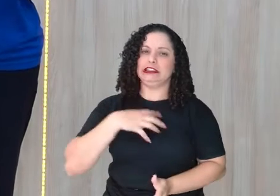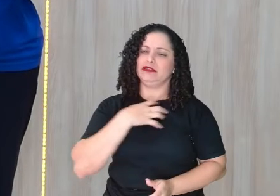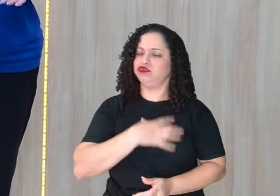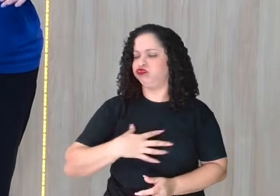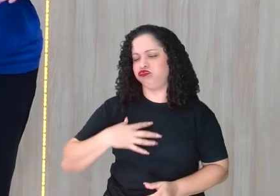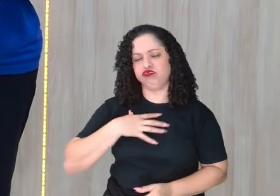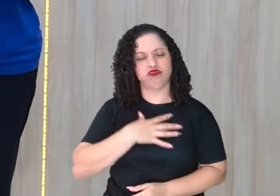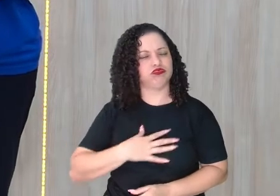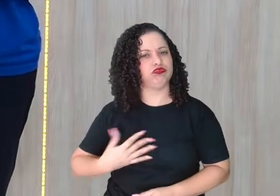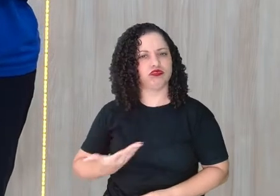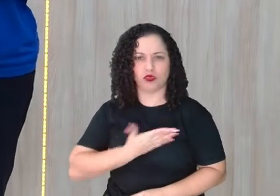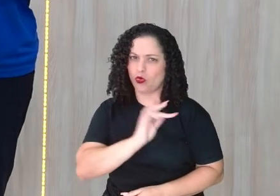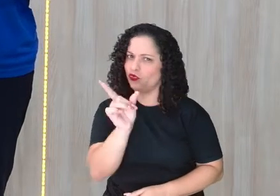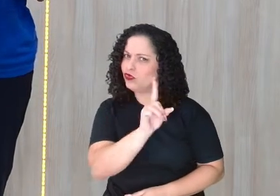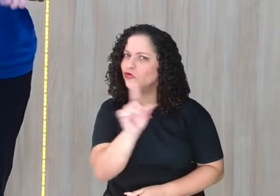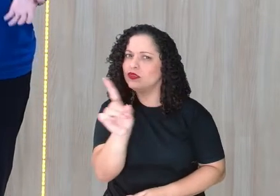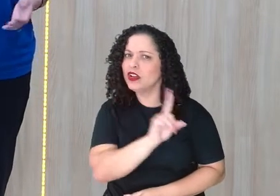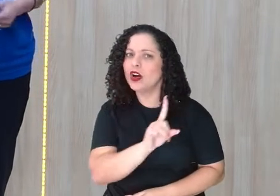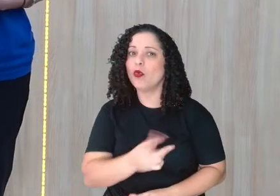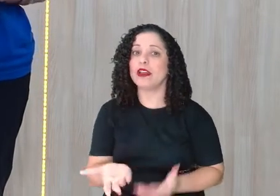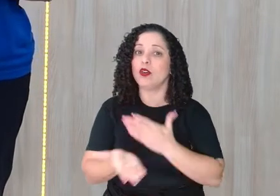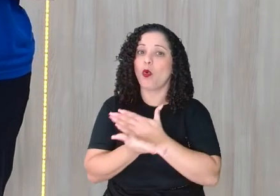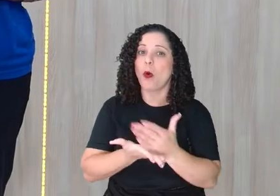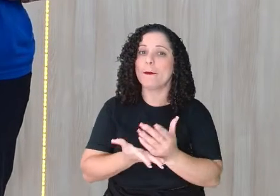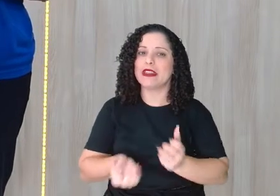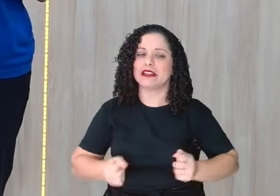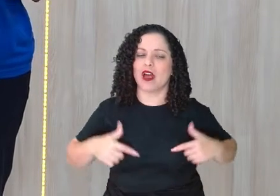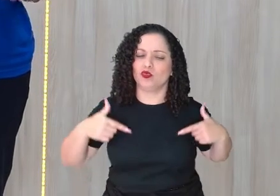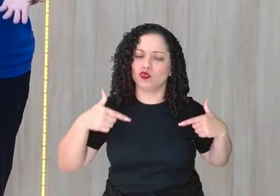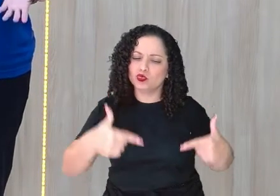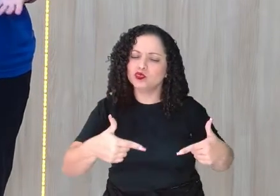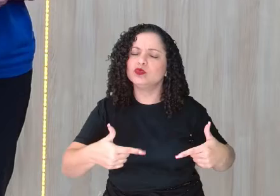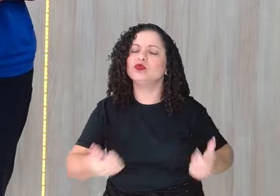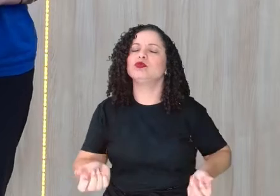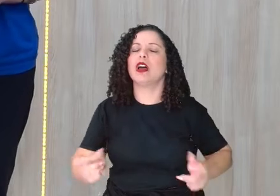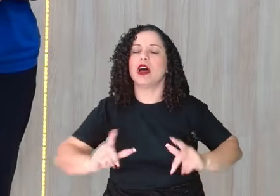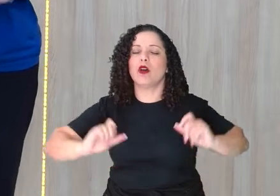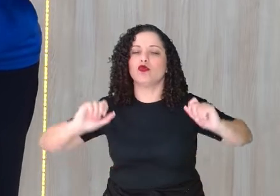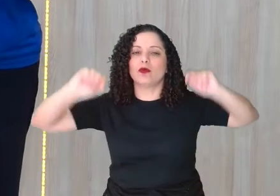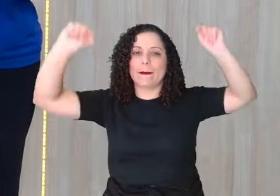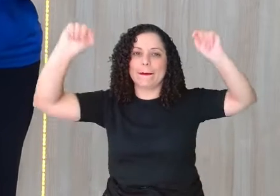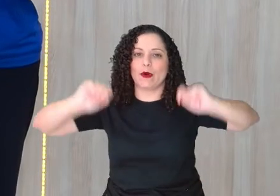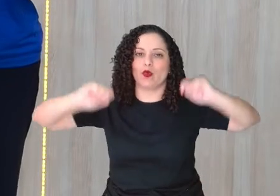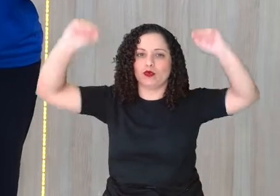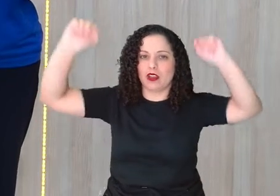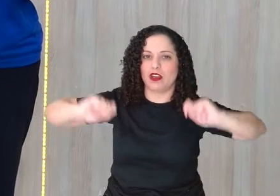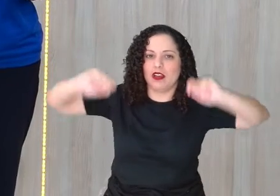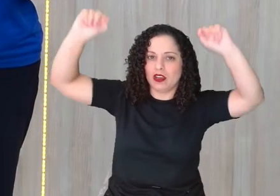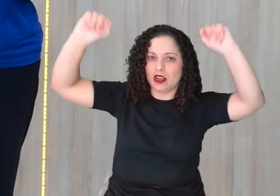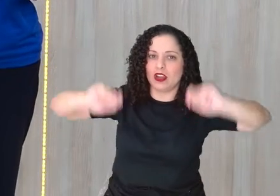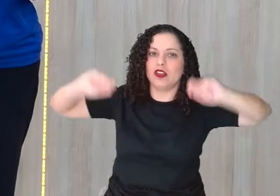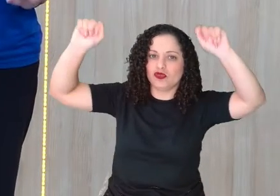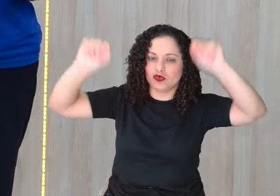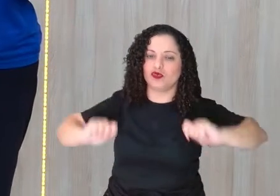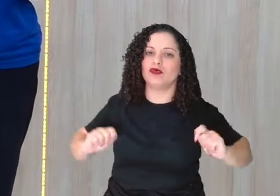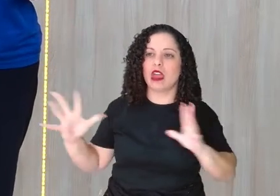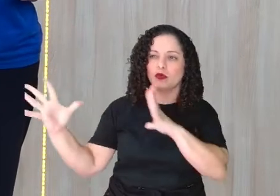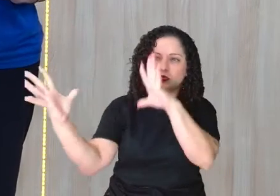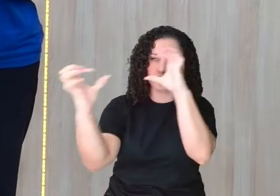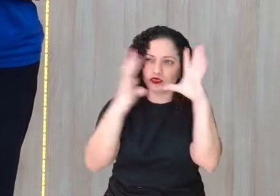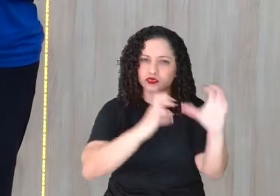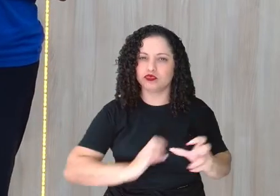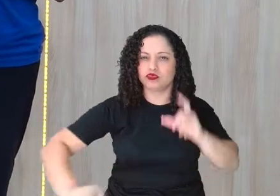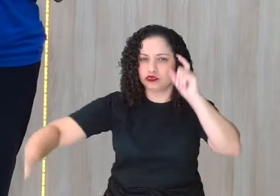e começa os protestos, né? Começa os boicotes, começa a ter uns